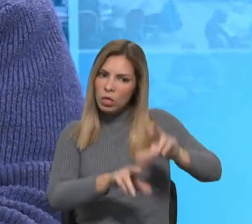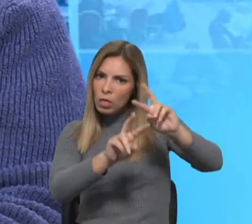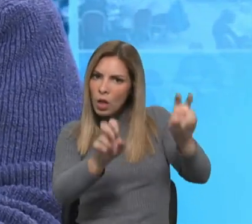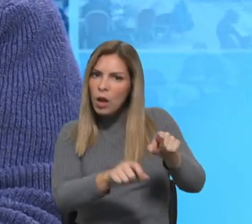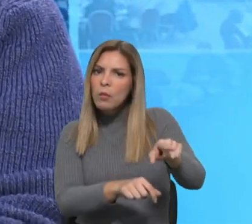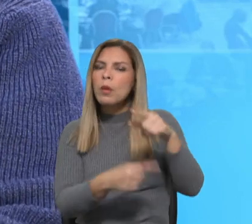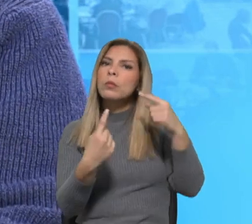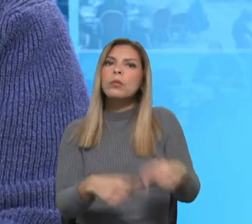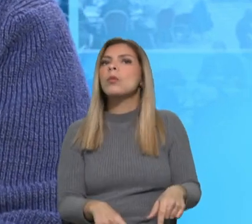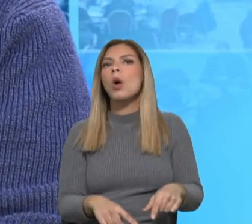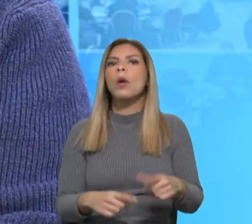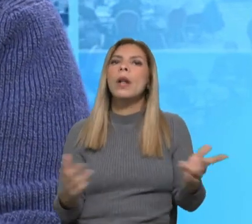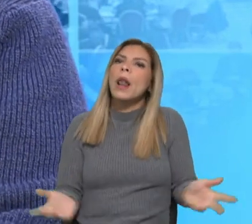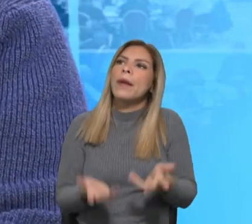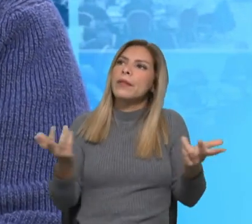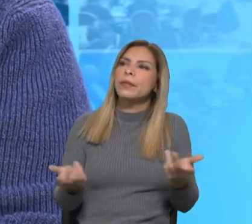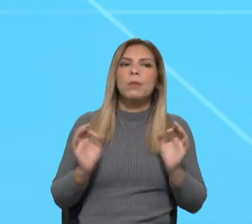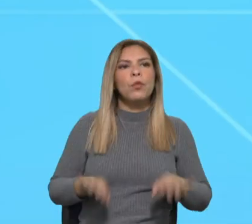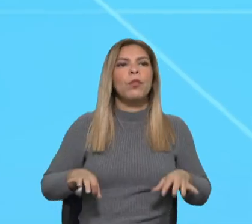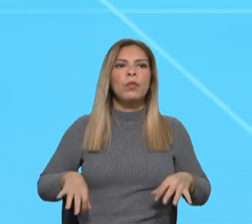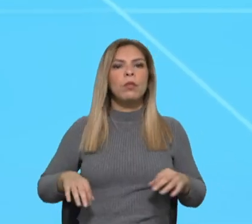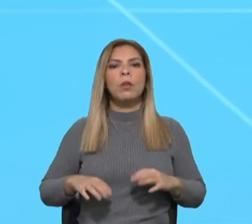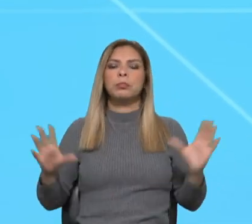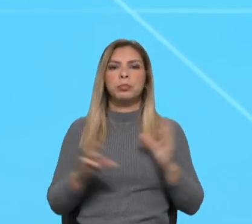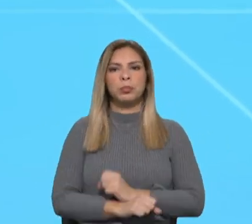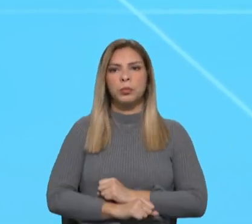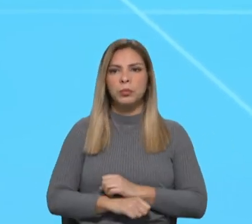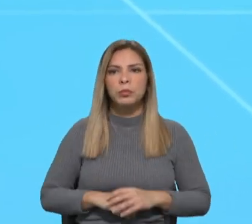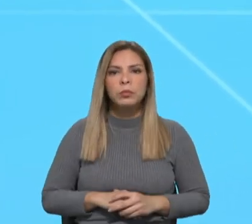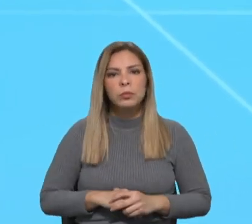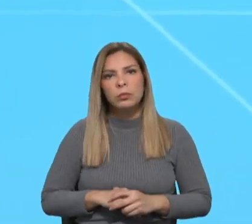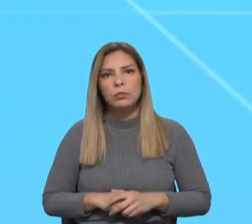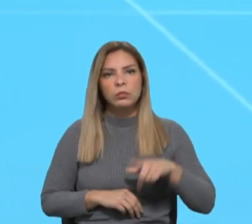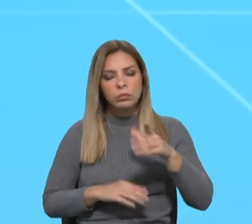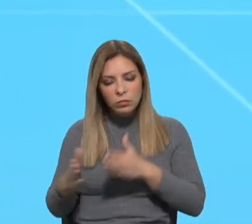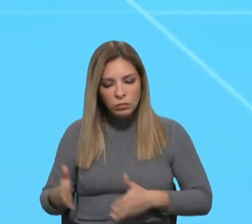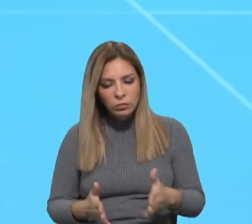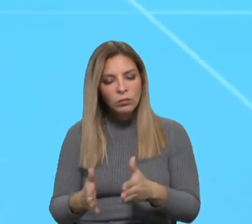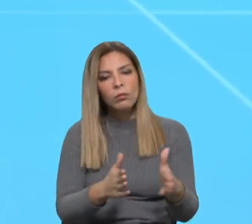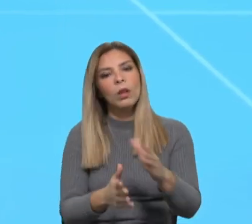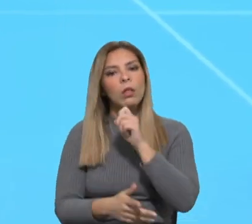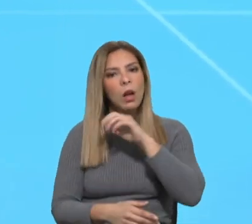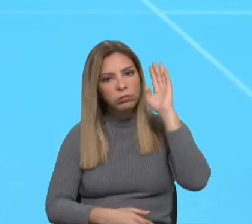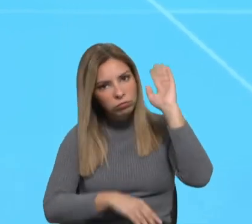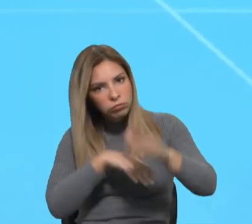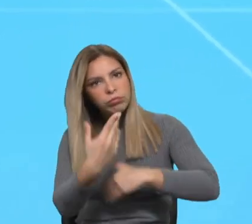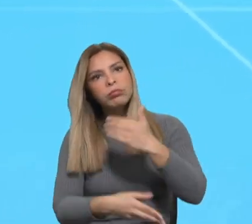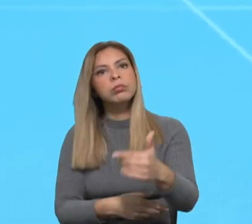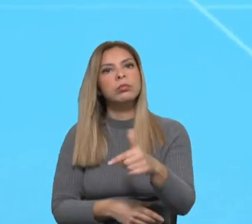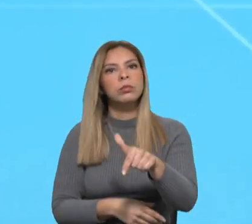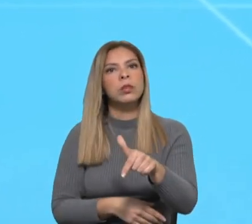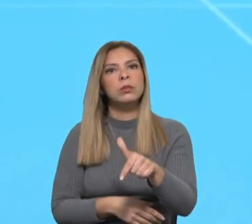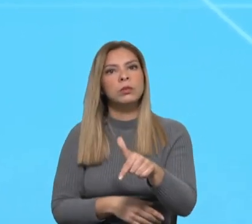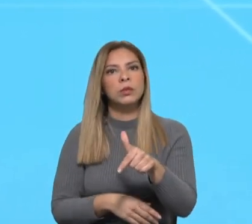ficar por esta superficialidade. Esta esperança está em caminho para andar, para ser feito